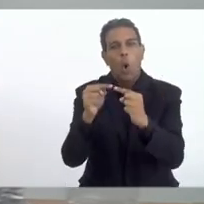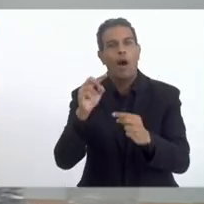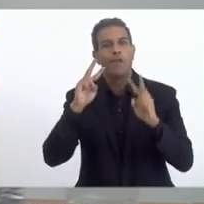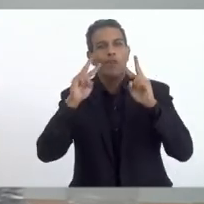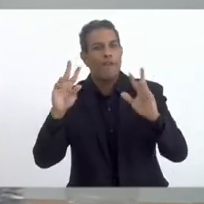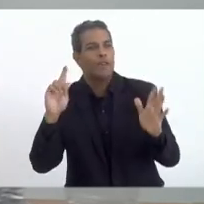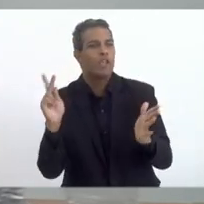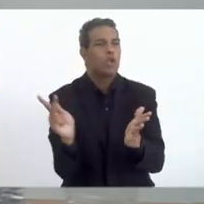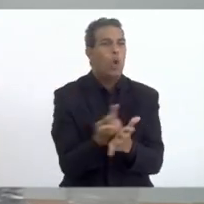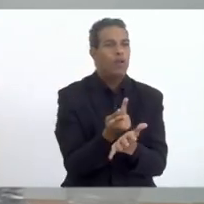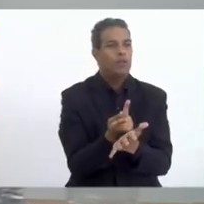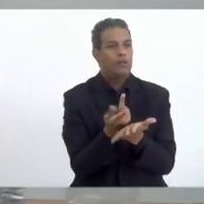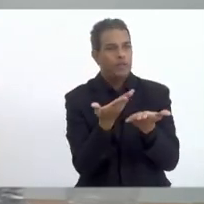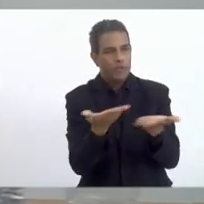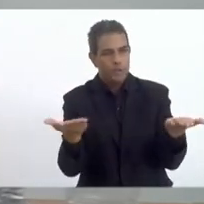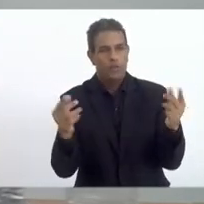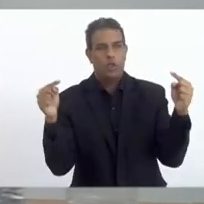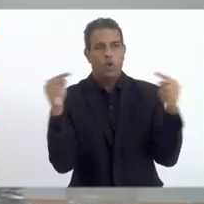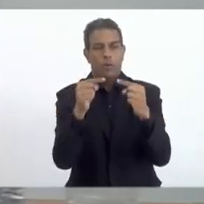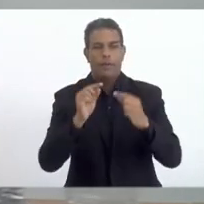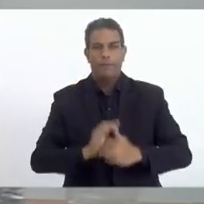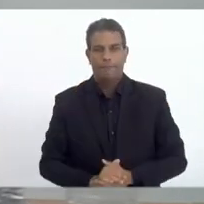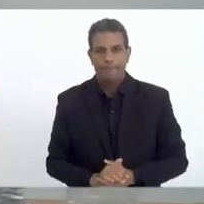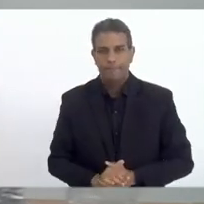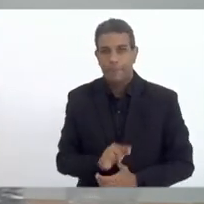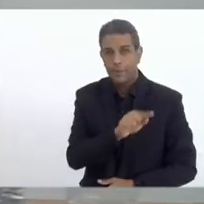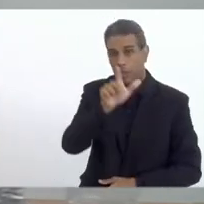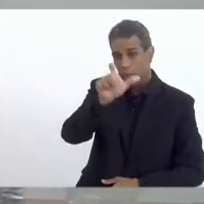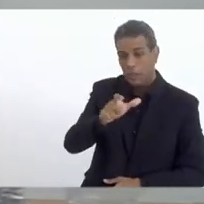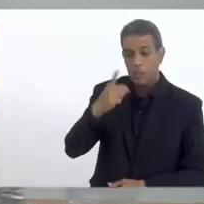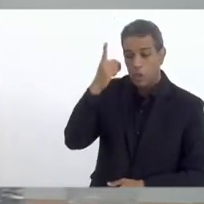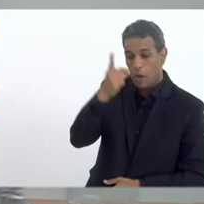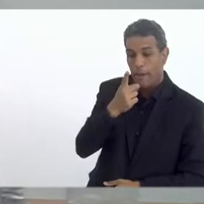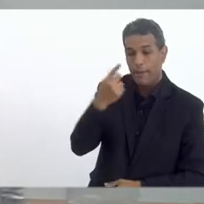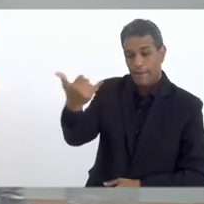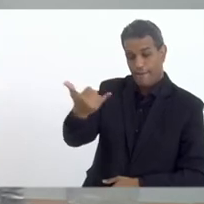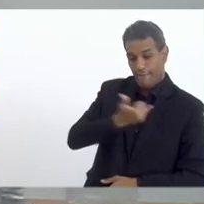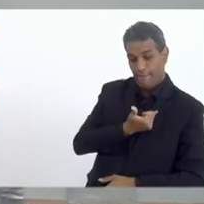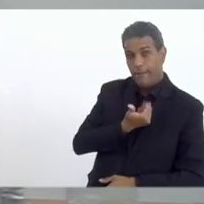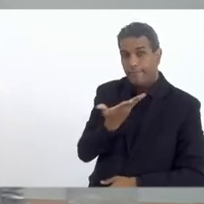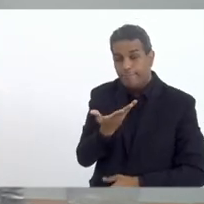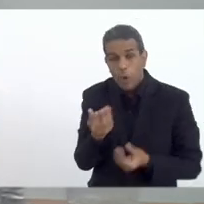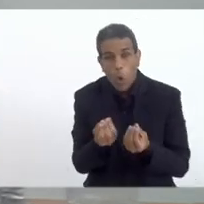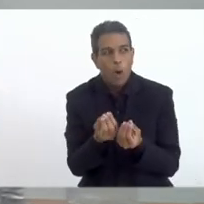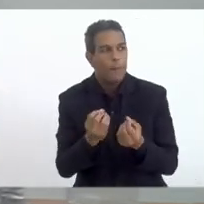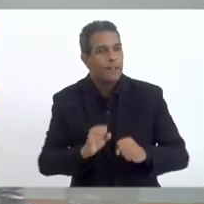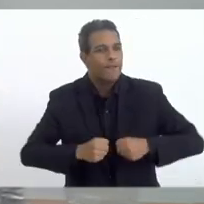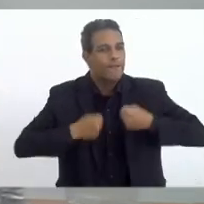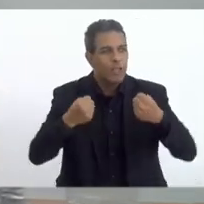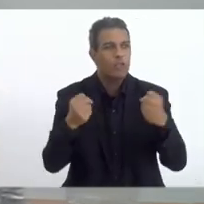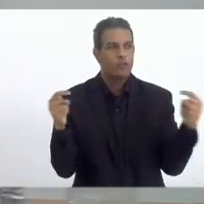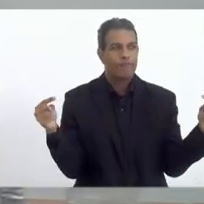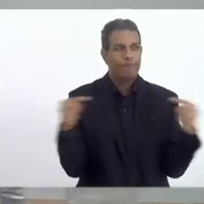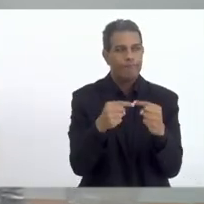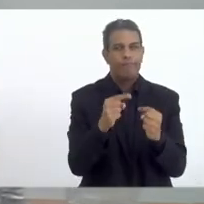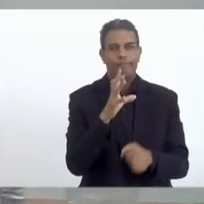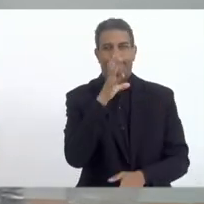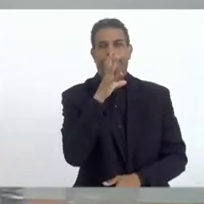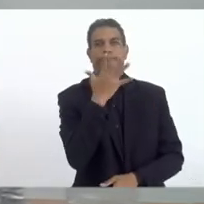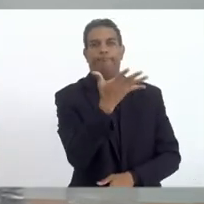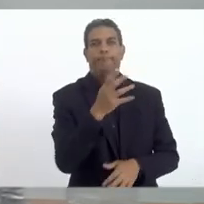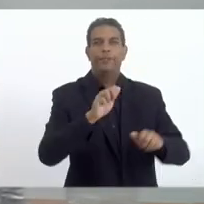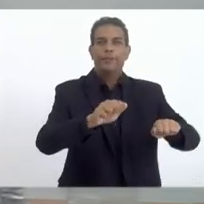já viu acontecer isso, e o caso mais recente foi esse, que o deputado Luiz Paulo foi acusado injustamente, foi o maior defensor, foi acusado na